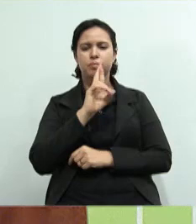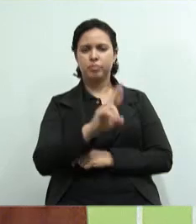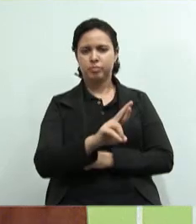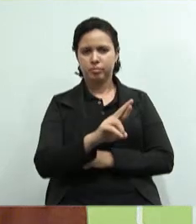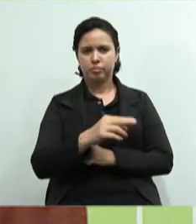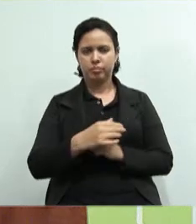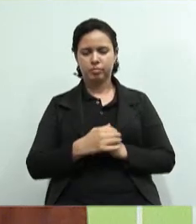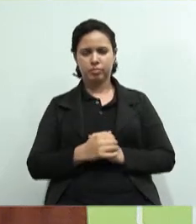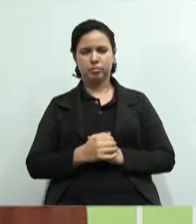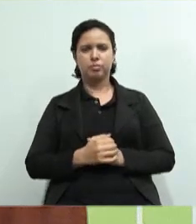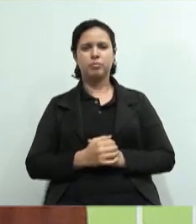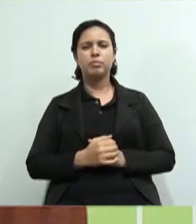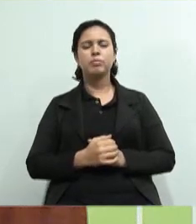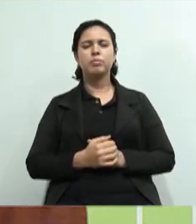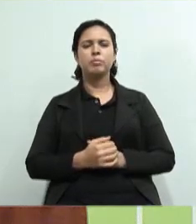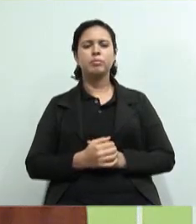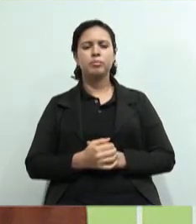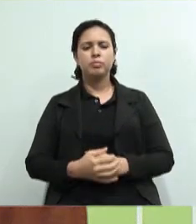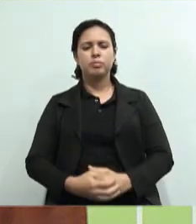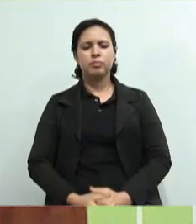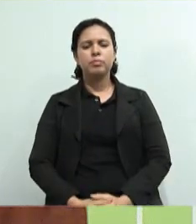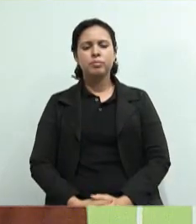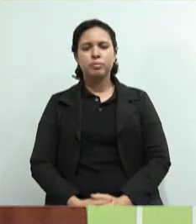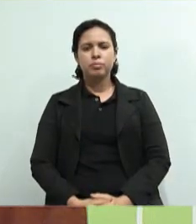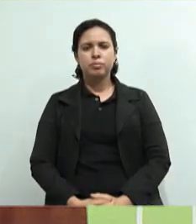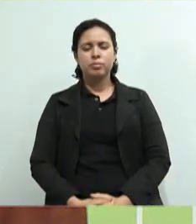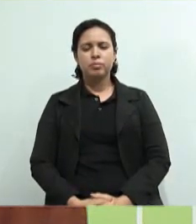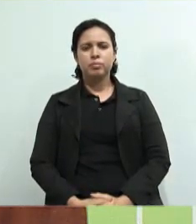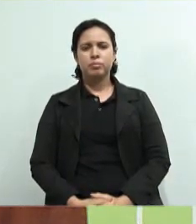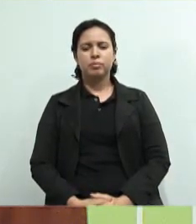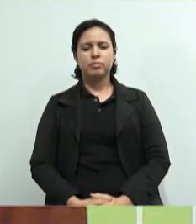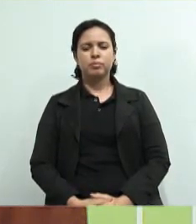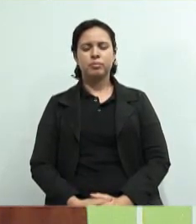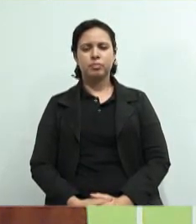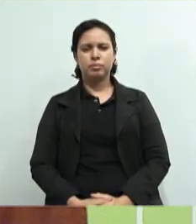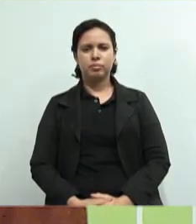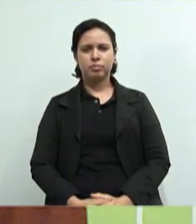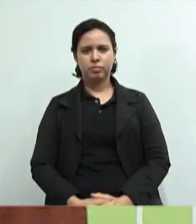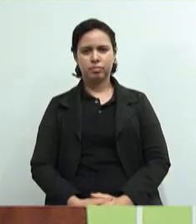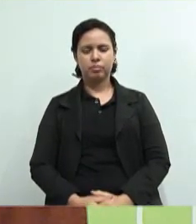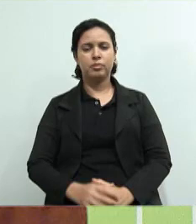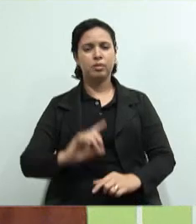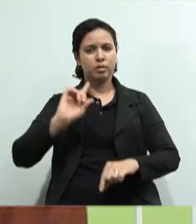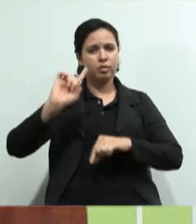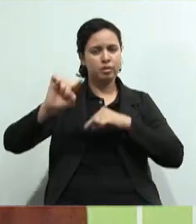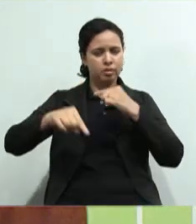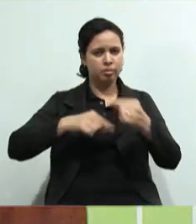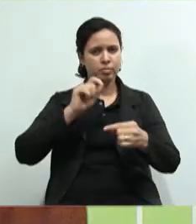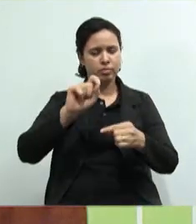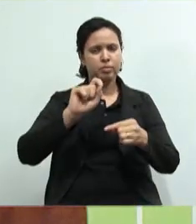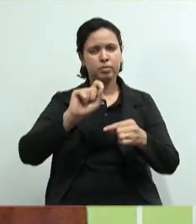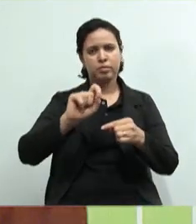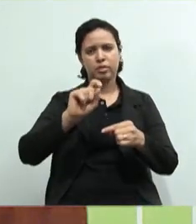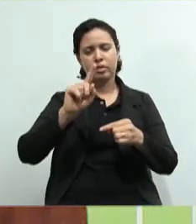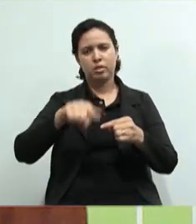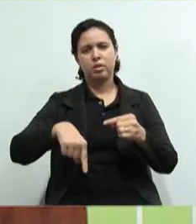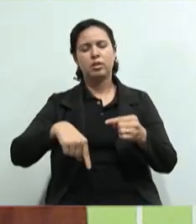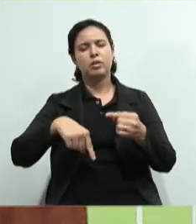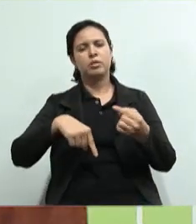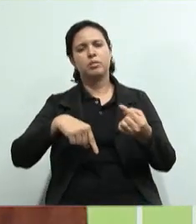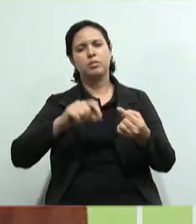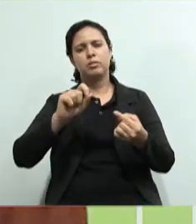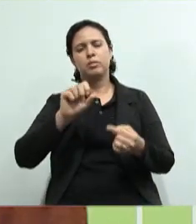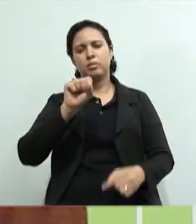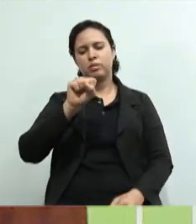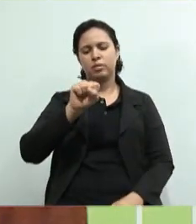bom? Muito bem. A próxima fase é o programa 5S. O programa